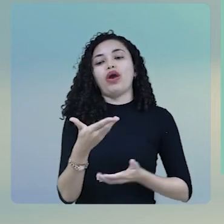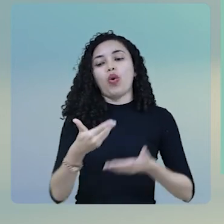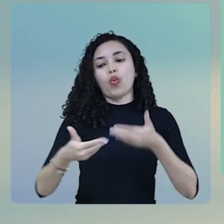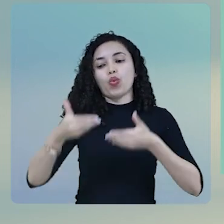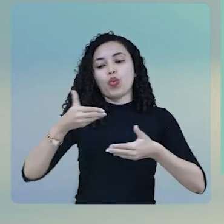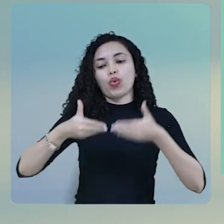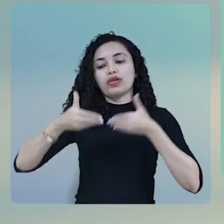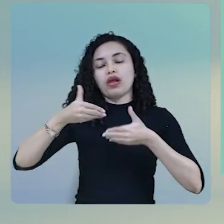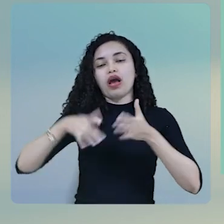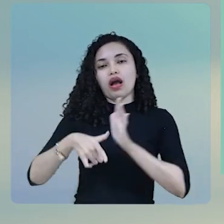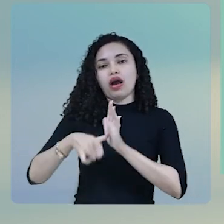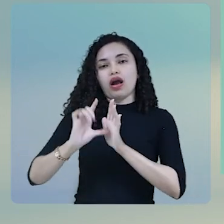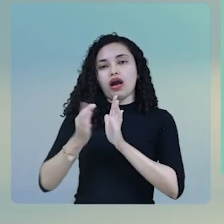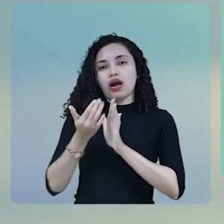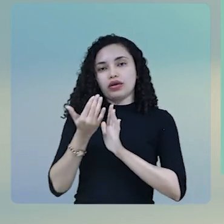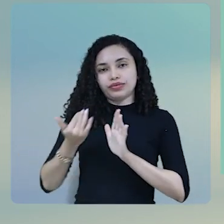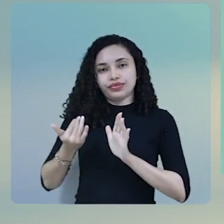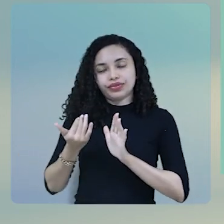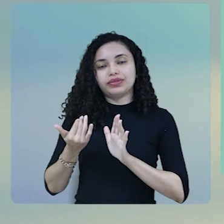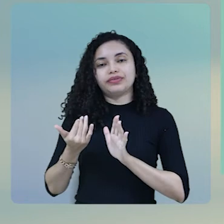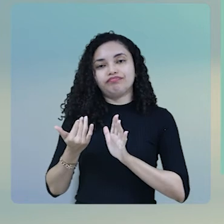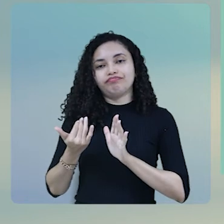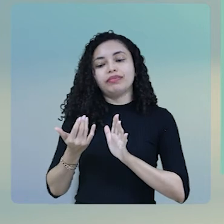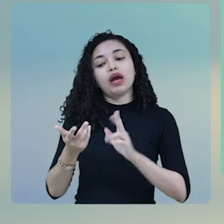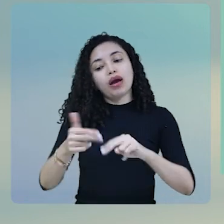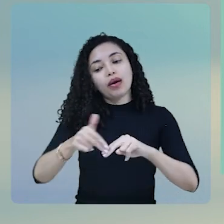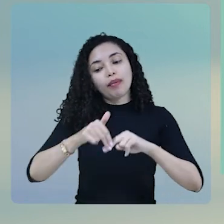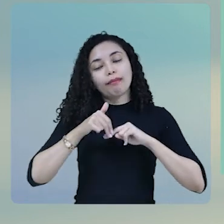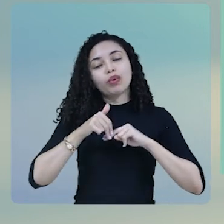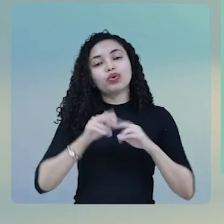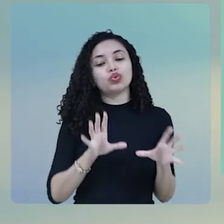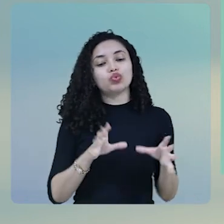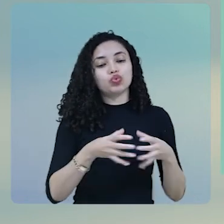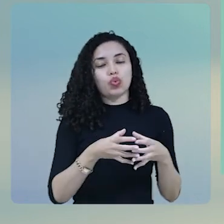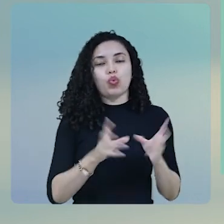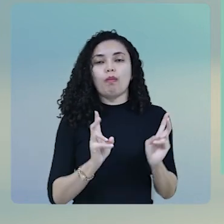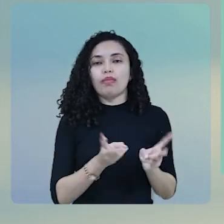comportamentais que vão permitir a mesma abordagem na sua prevenção.